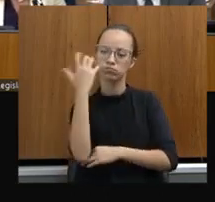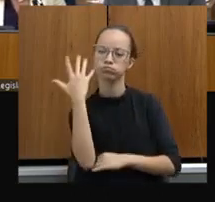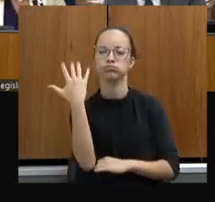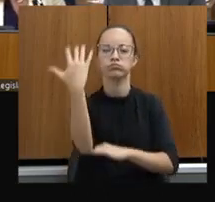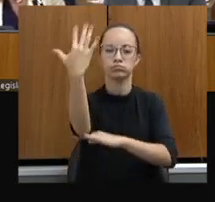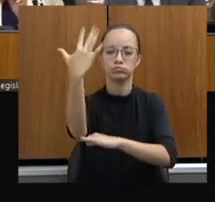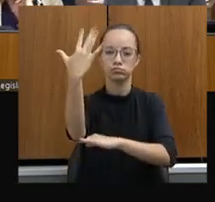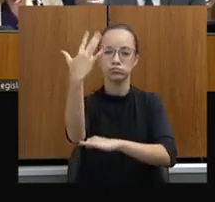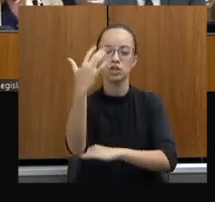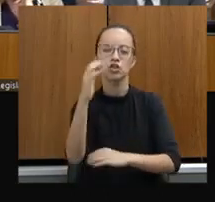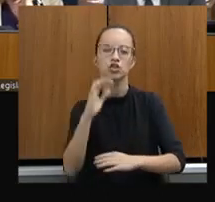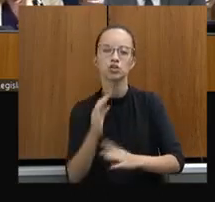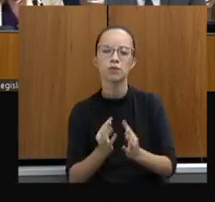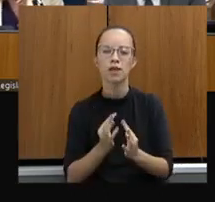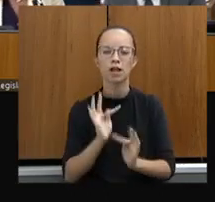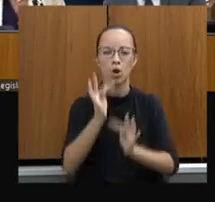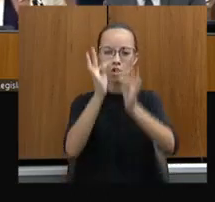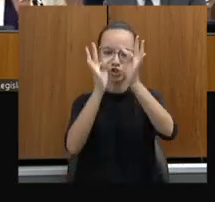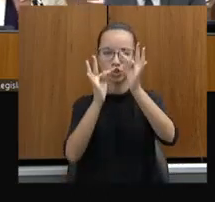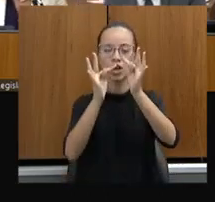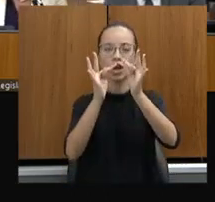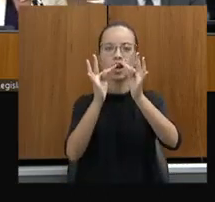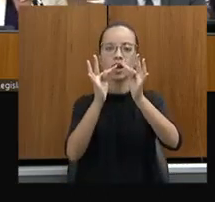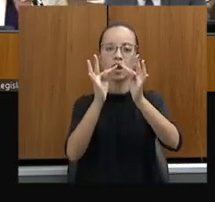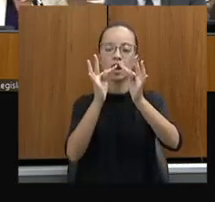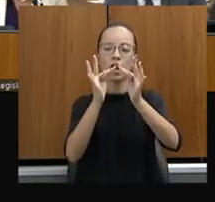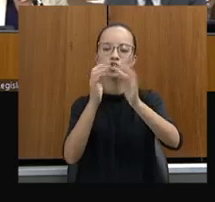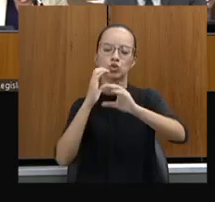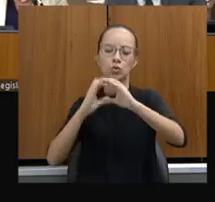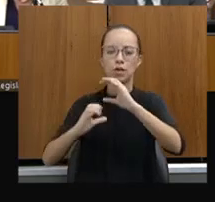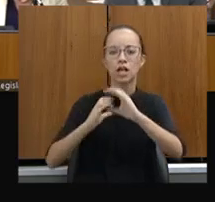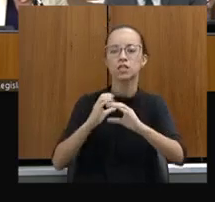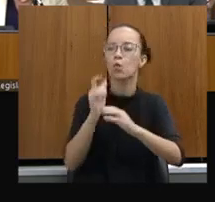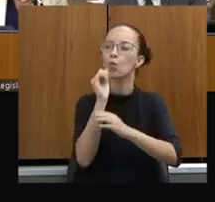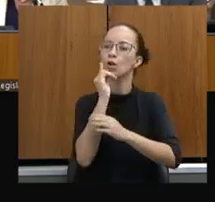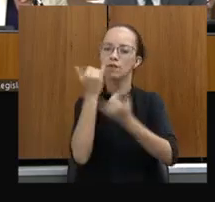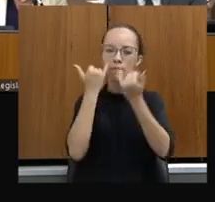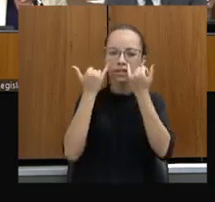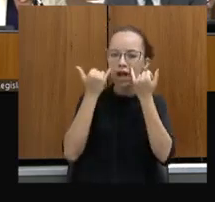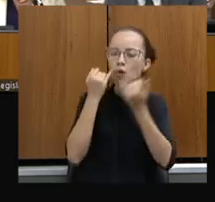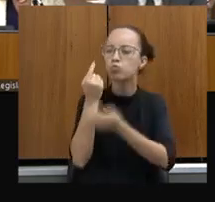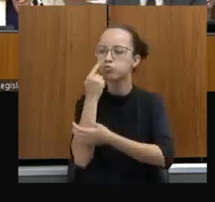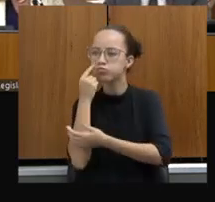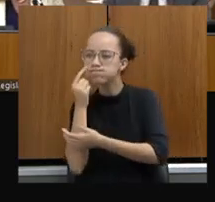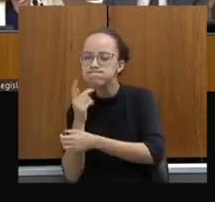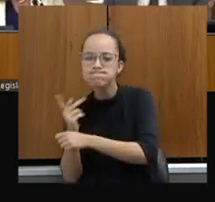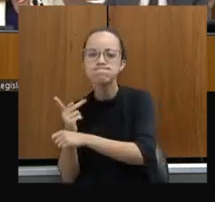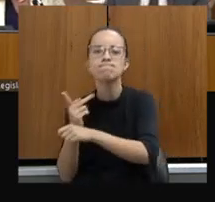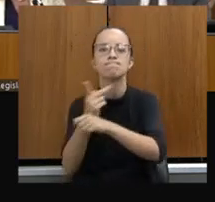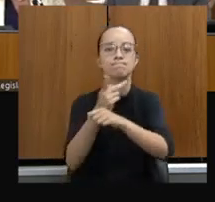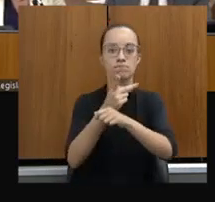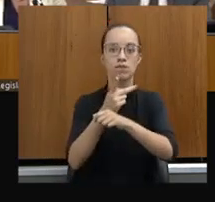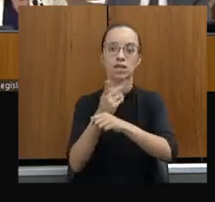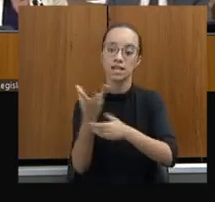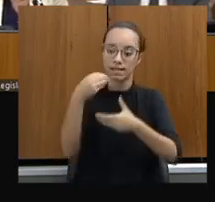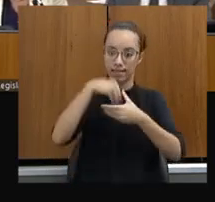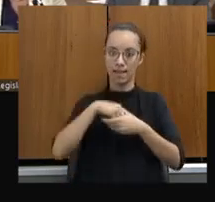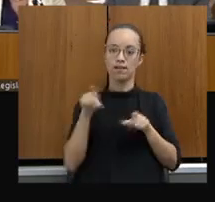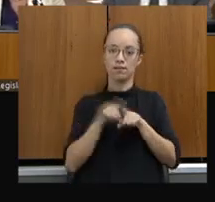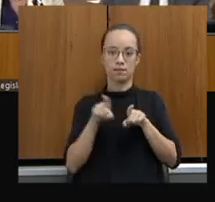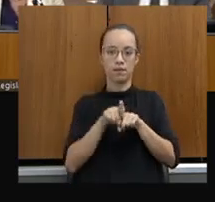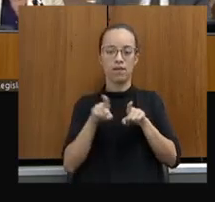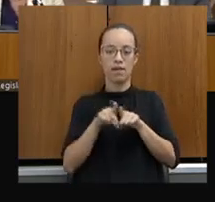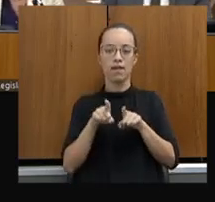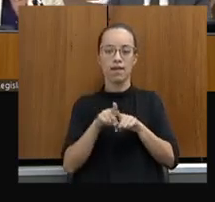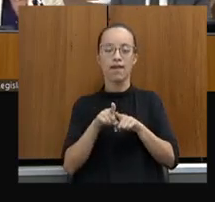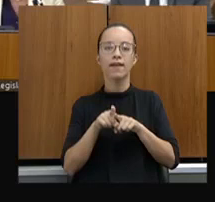da tecnologia de blockchain com módulo de comunicação de colheitas e sub modo colheita interna algo bastante inovador feito